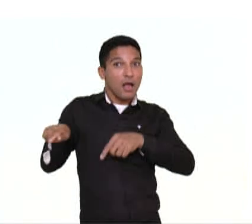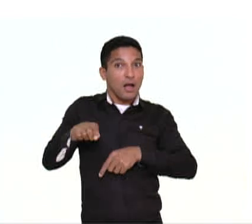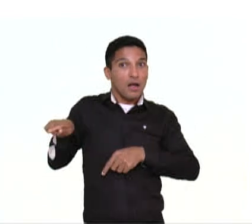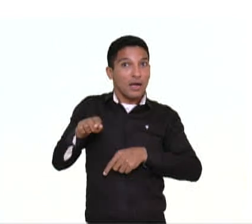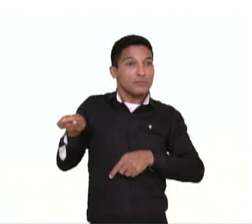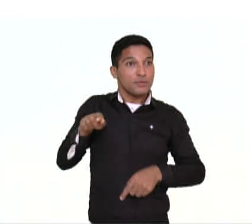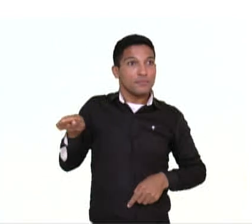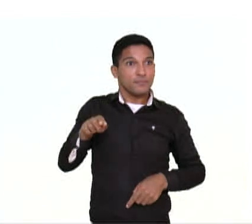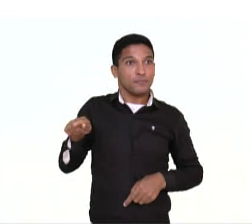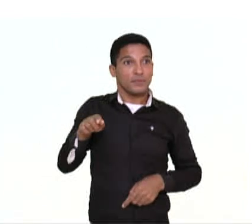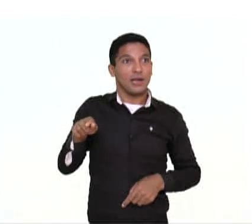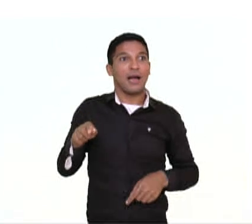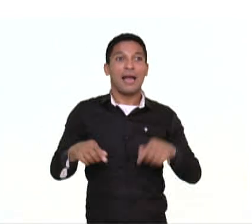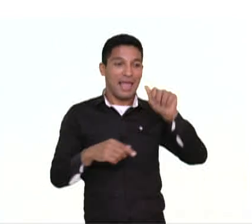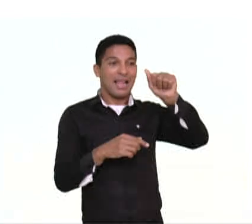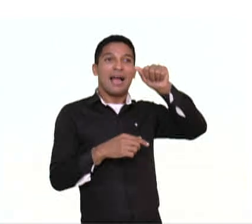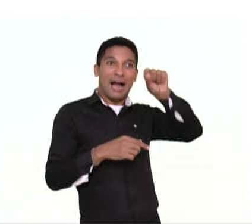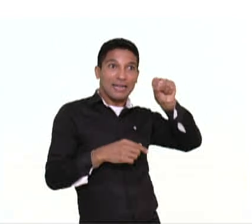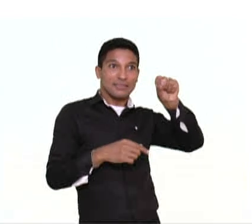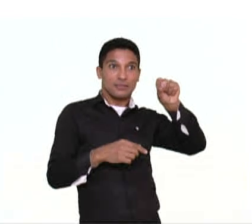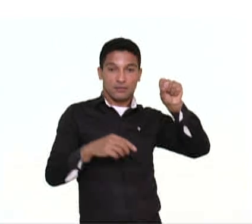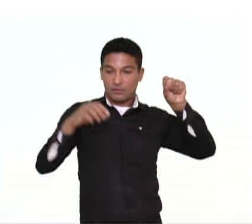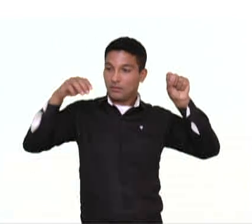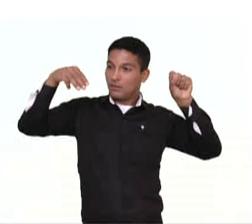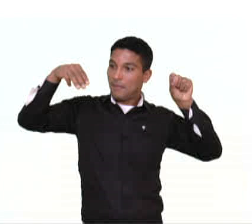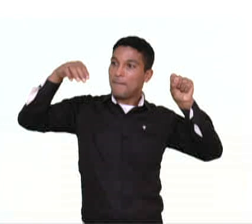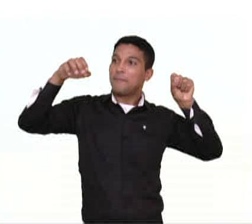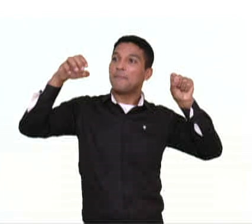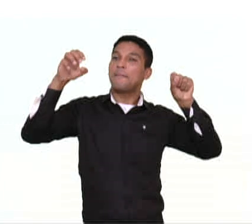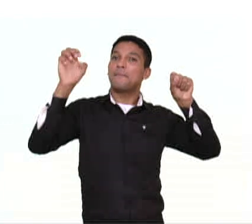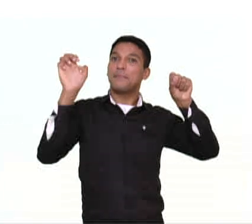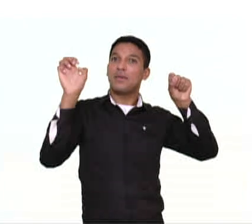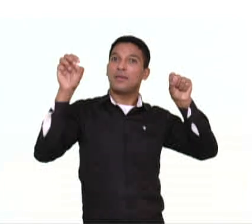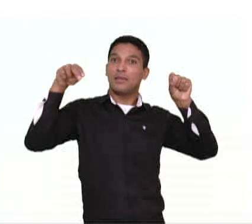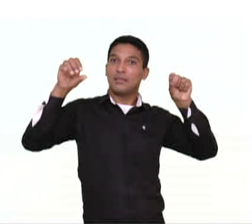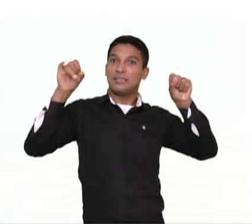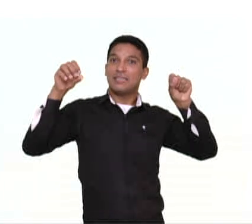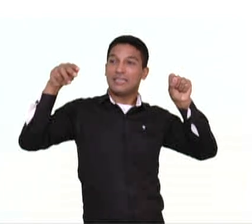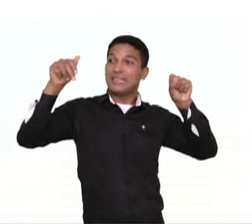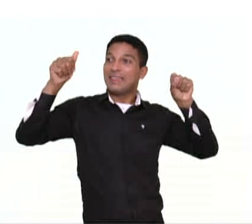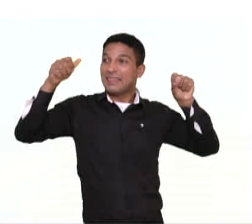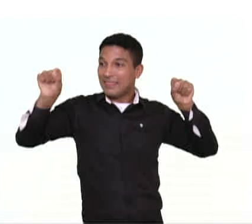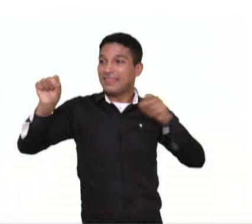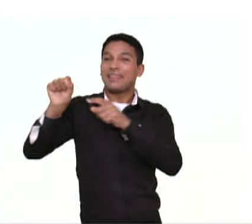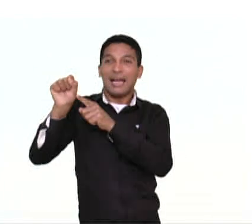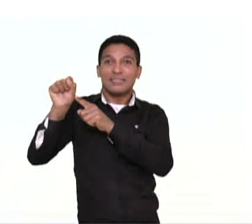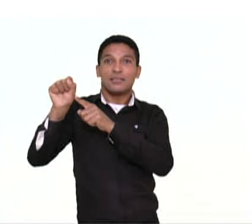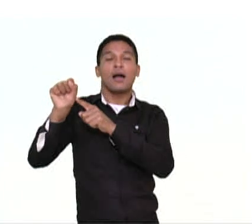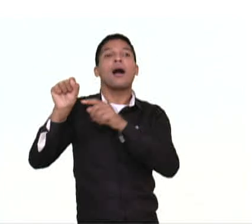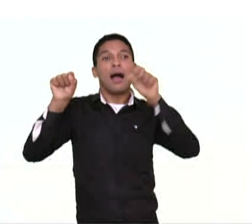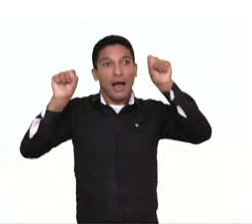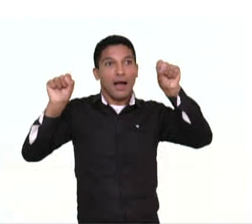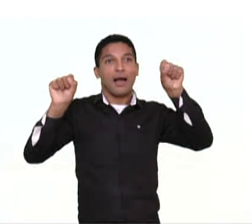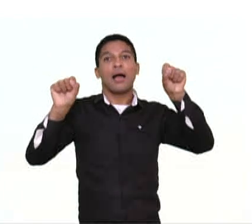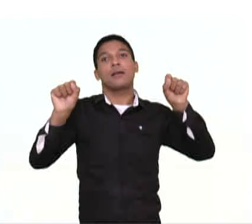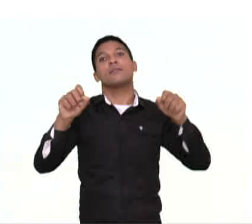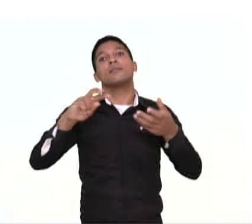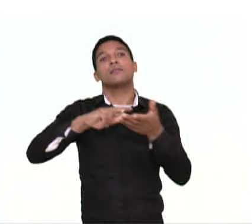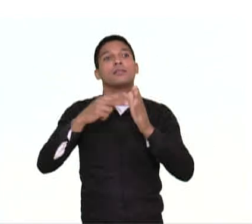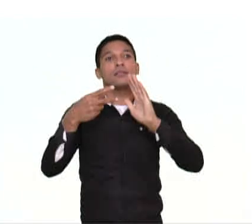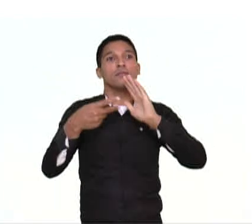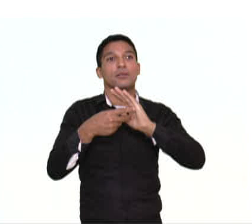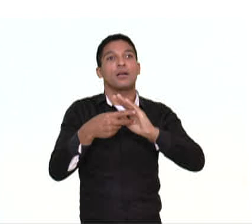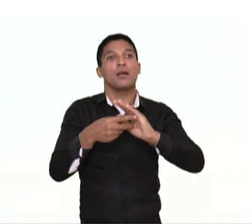concordância nominal, as pequenas atitudes exemplificadas. Vejam que está tudo no plural, no feminino